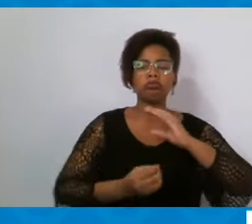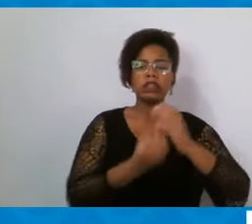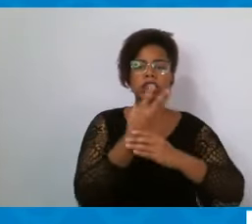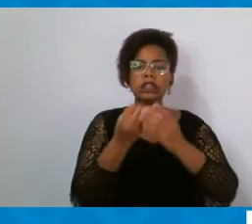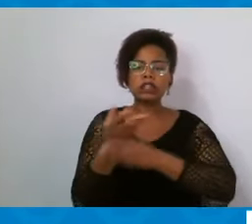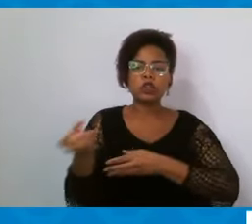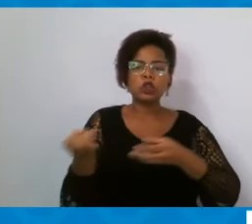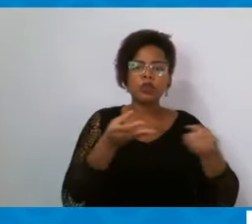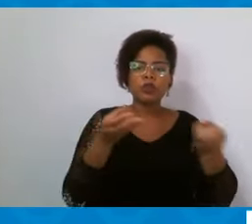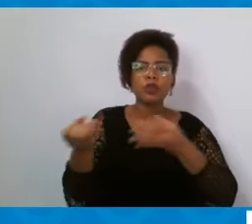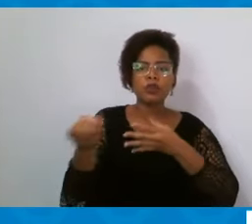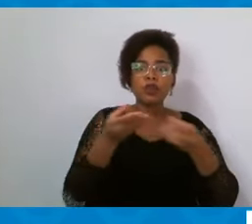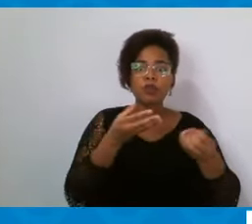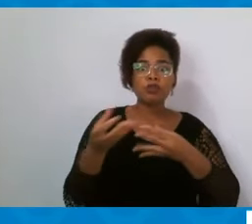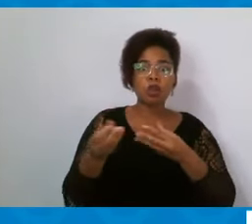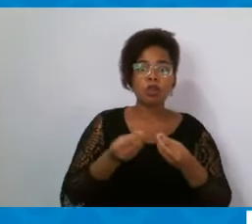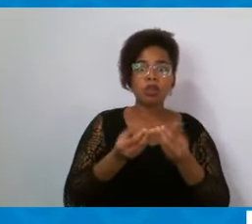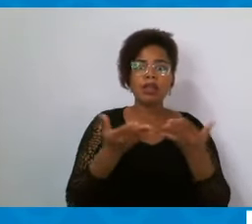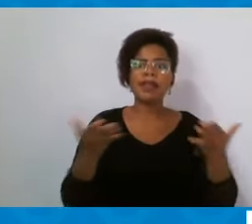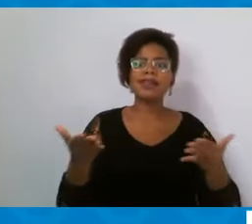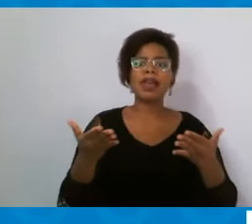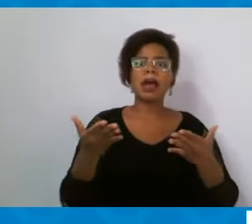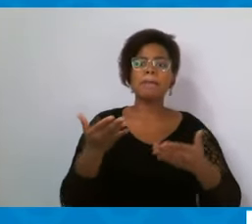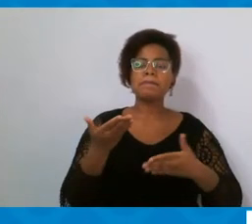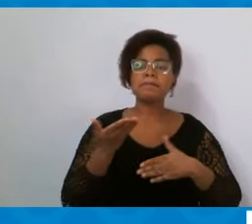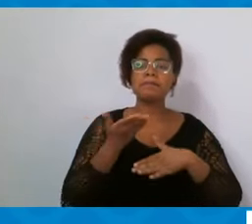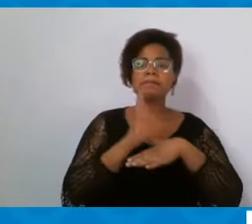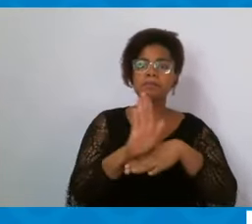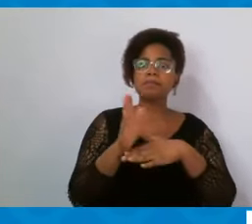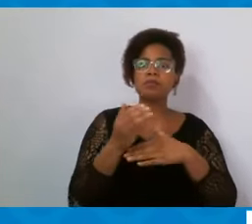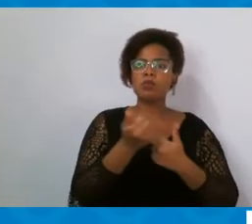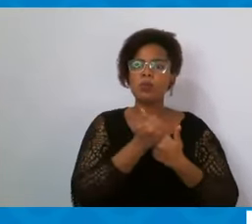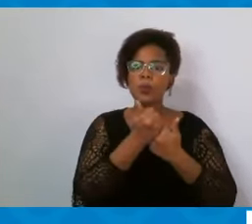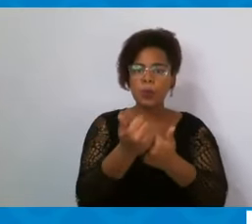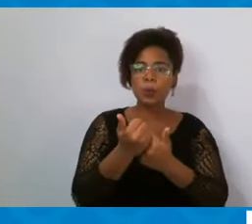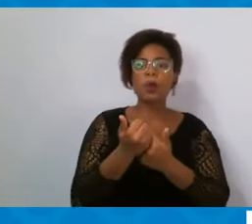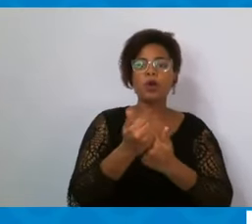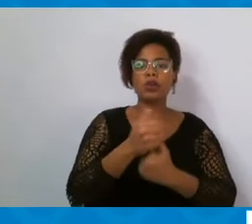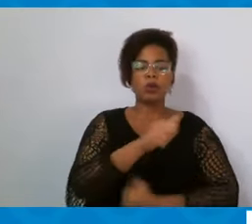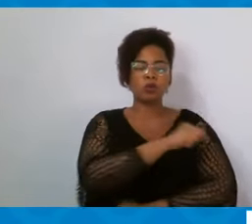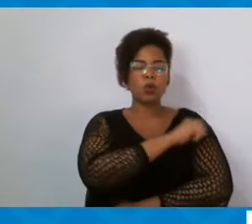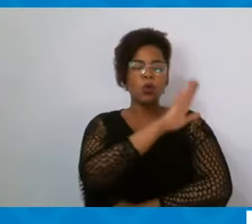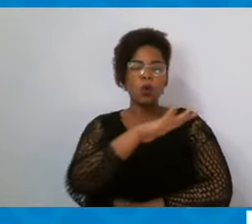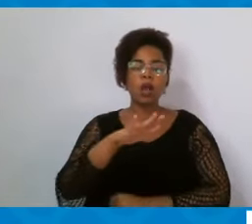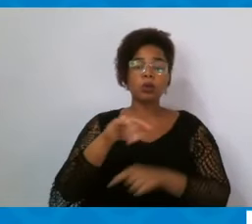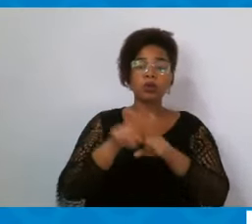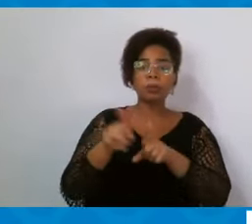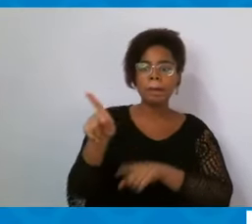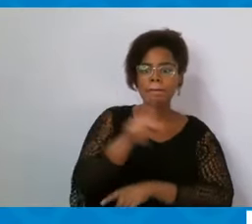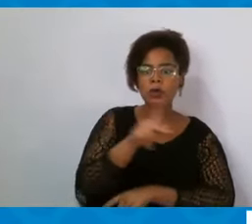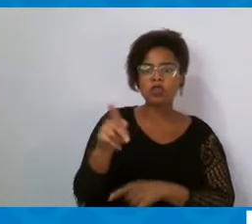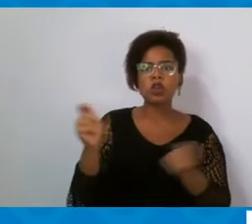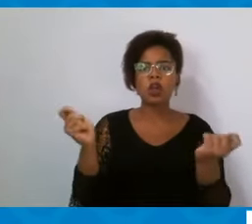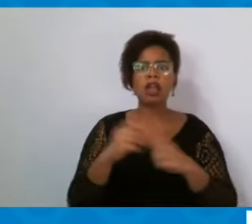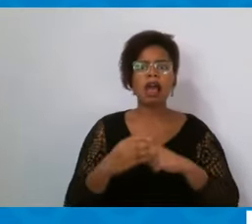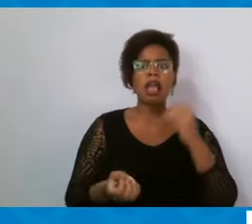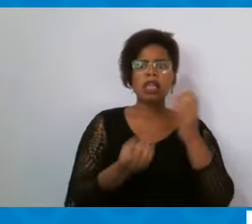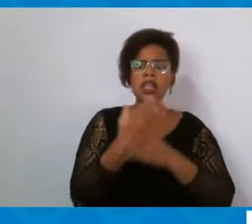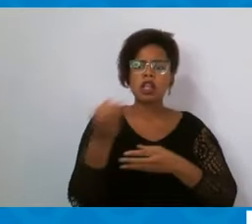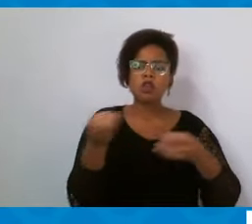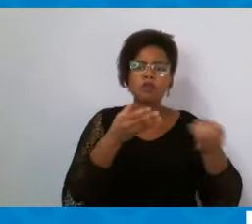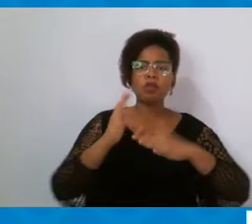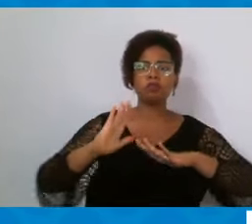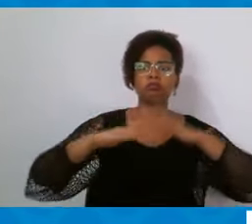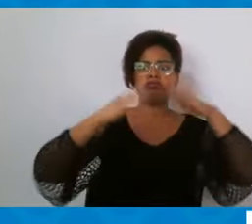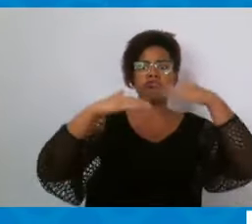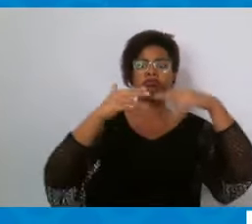esses aspectos imaginativos do jovem e dos educadores. Então eu vou explorar um pouquinho inicialmente justamente esse